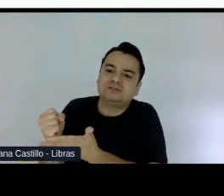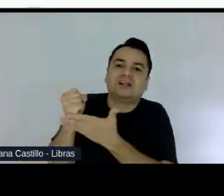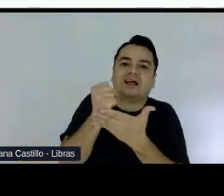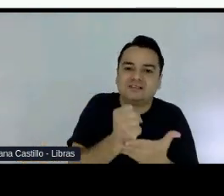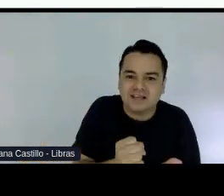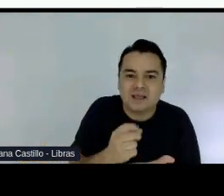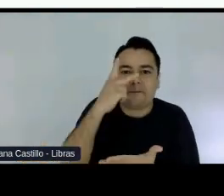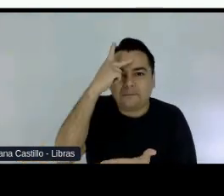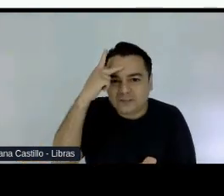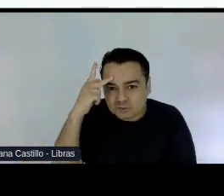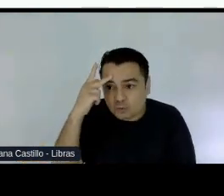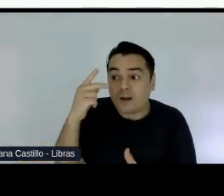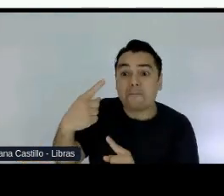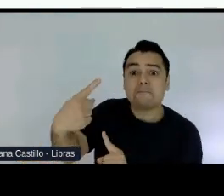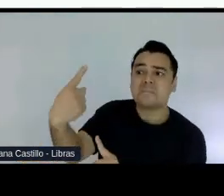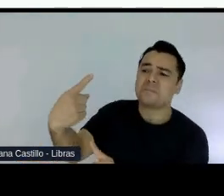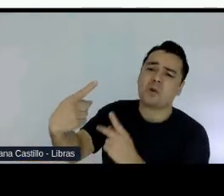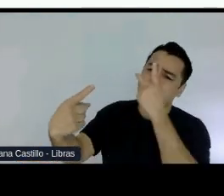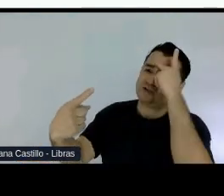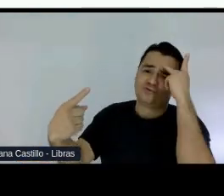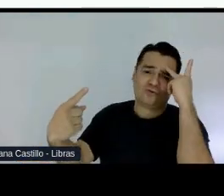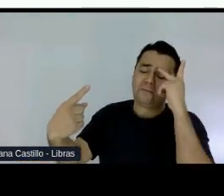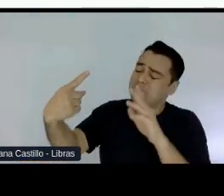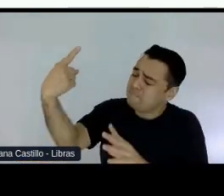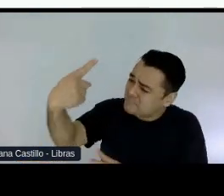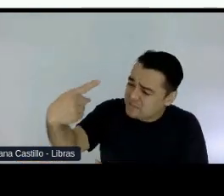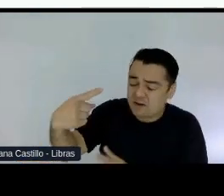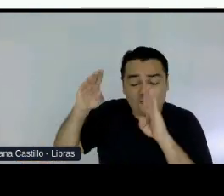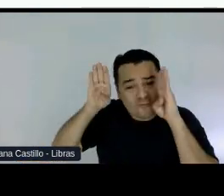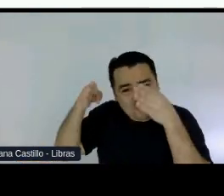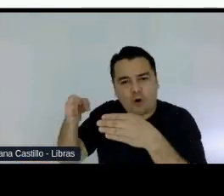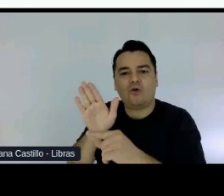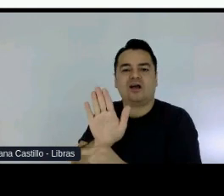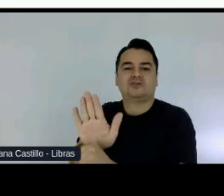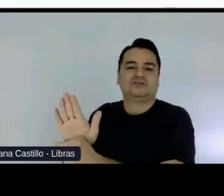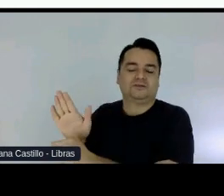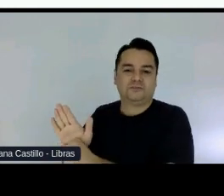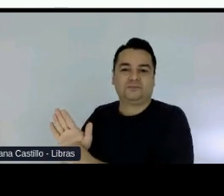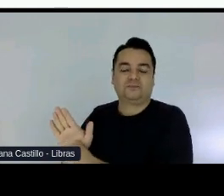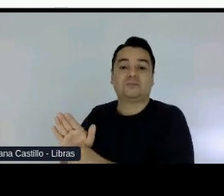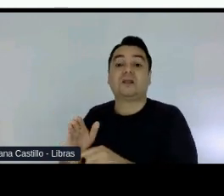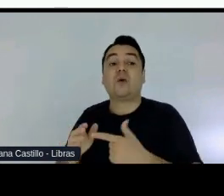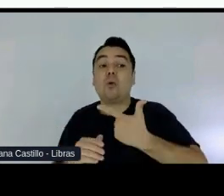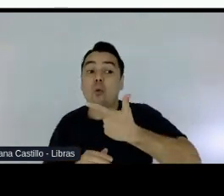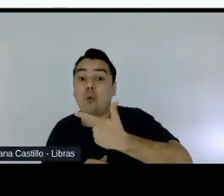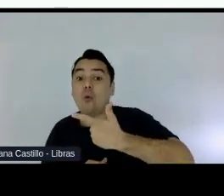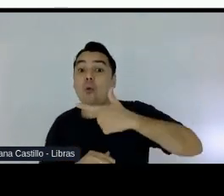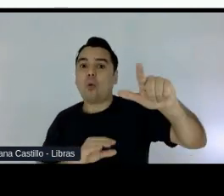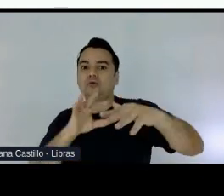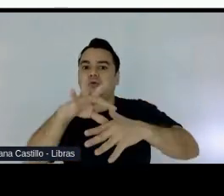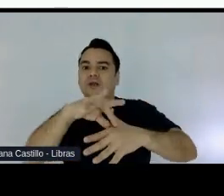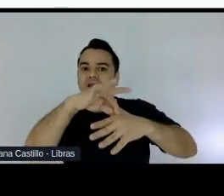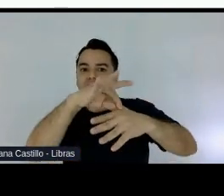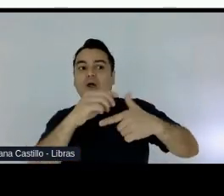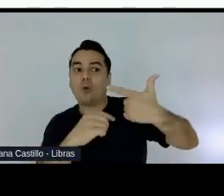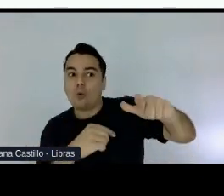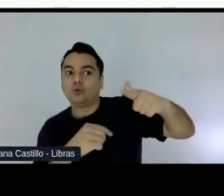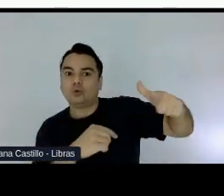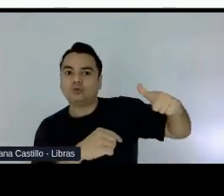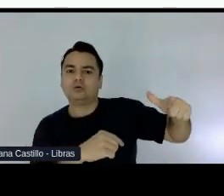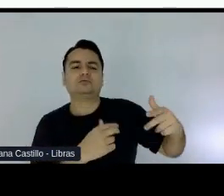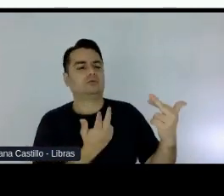nas pessoas primeiro. E a minha missão vai ser compartilhar isso com os demais líderes também, para que eles possam fazer o que a gente tem feito